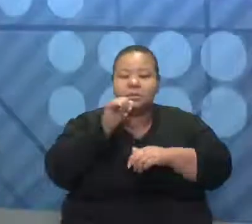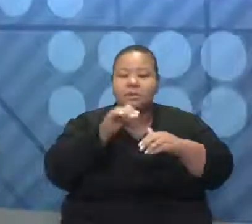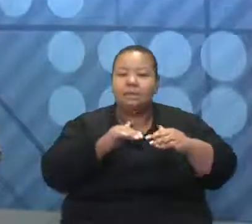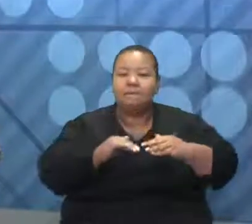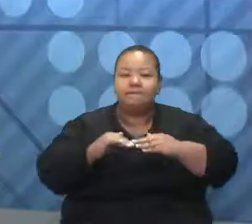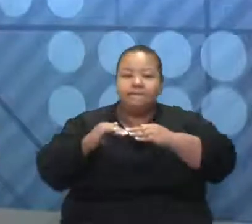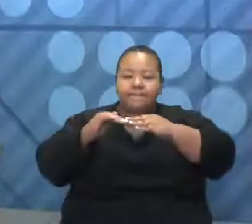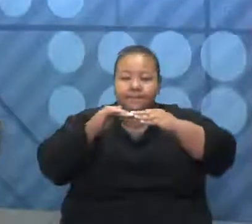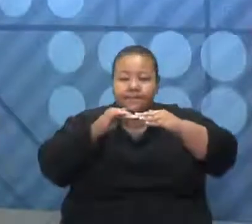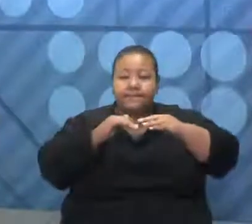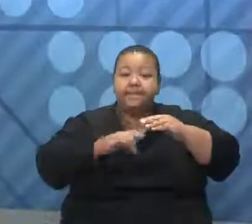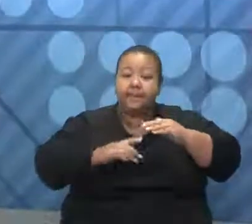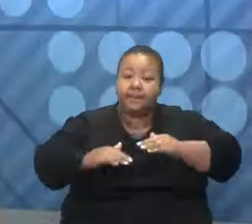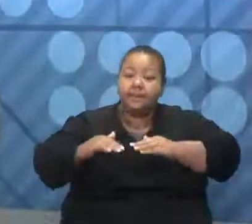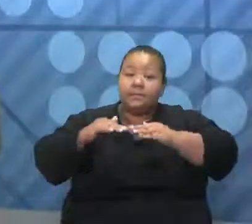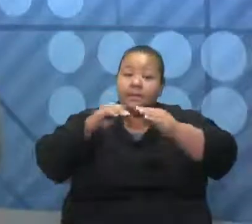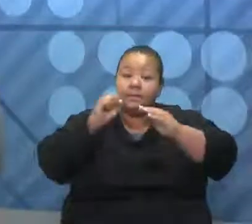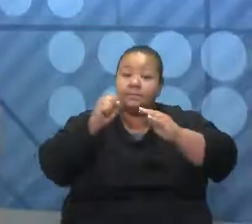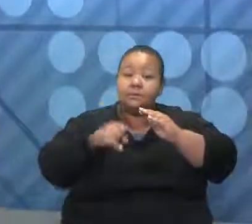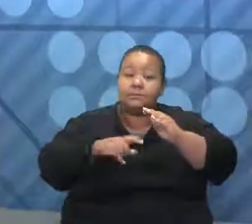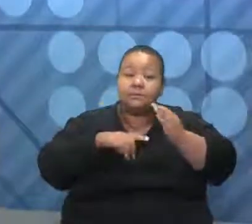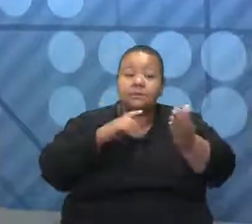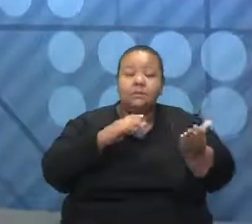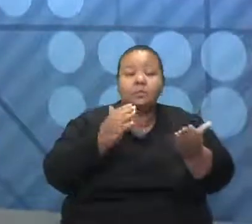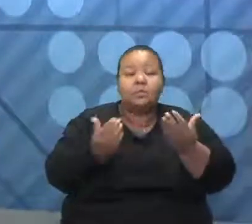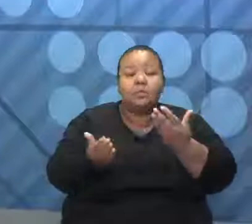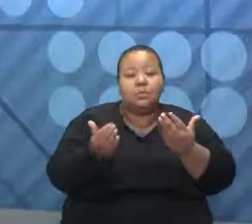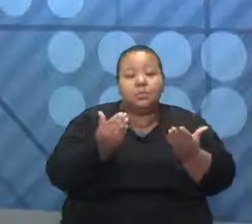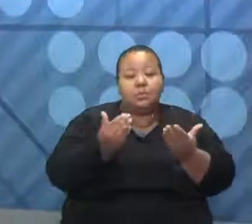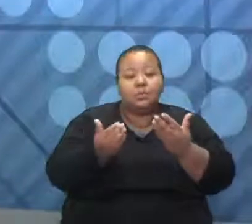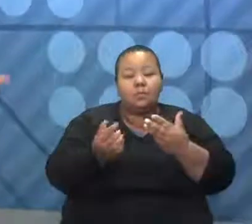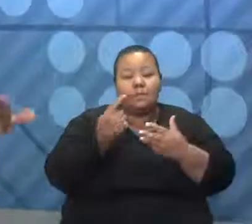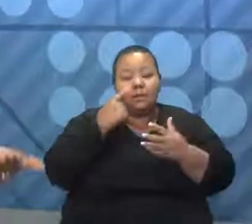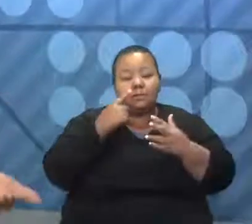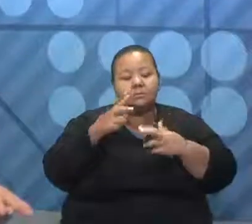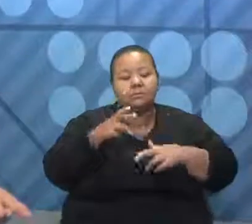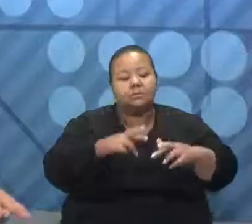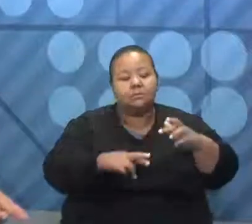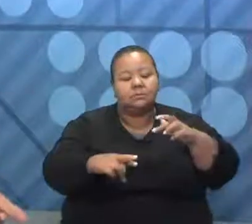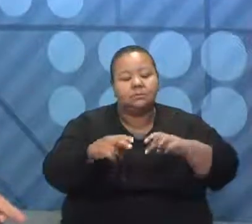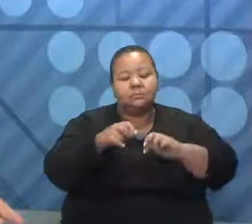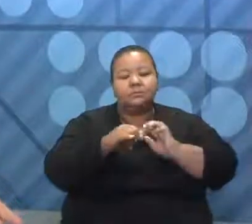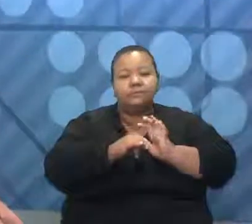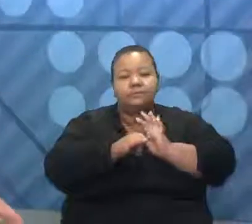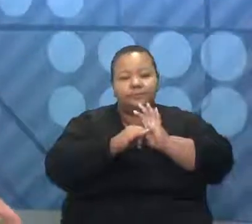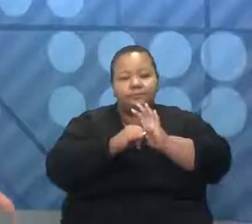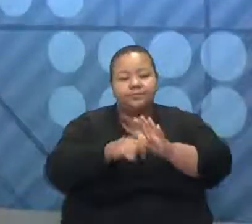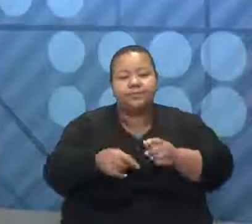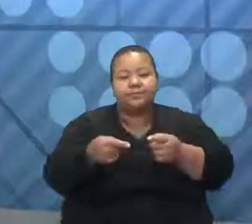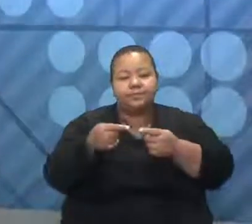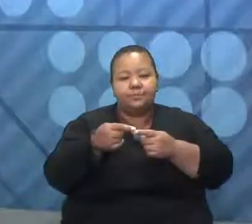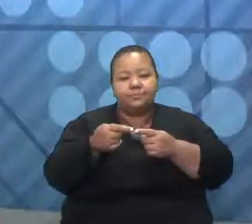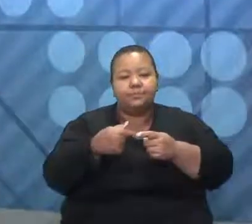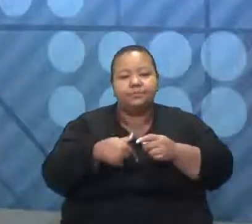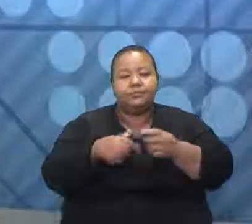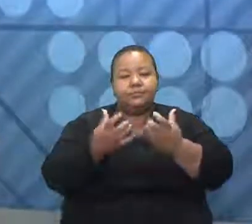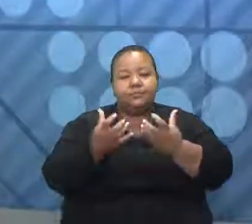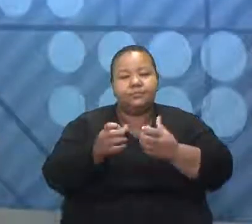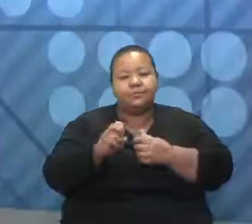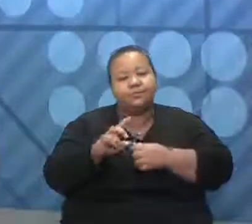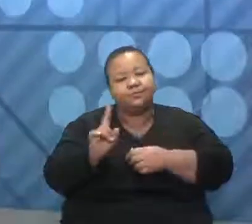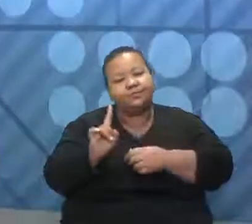que ter parâmetros, sim. Eu tenho que trazer comparativos para que analisar se esses indicadores estão de acordo com o esperado ou